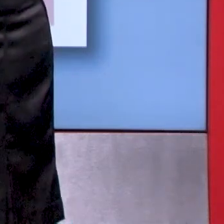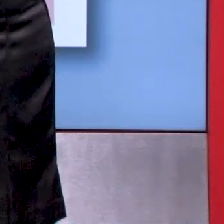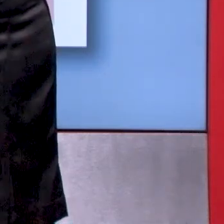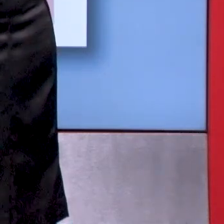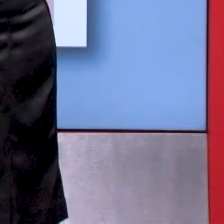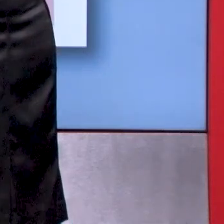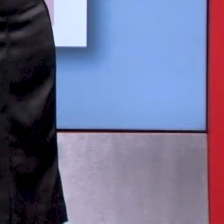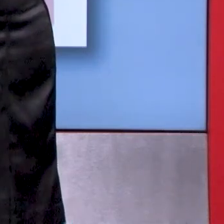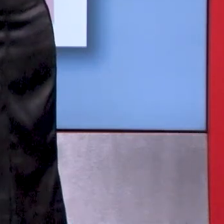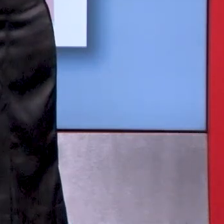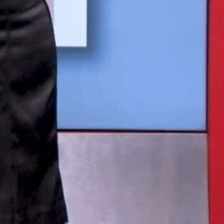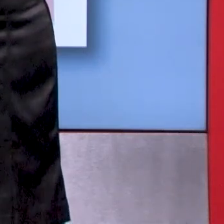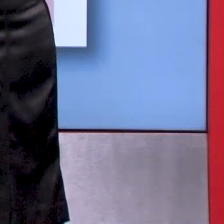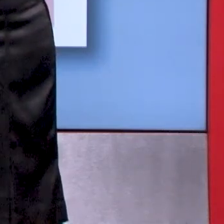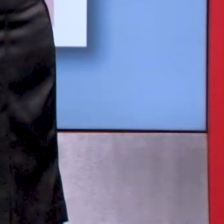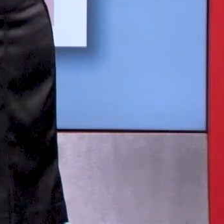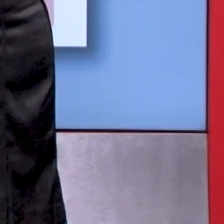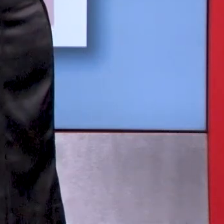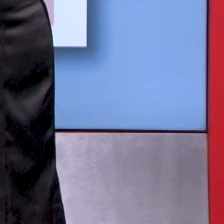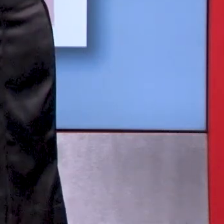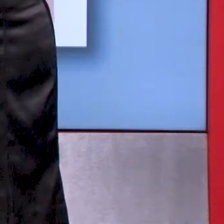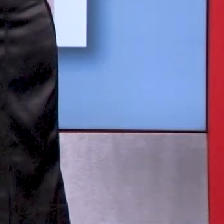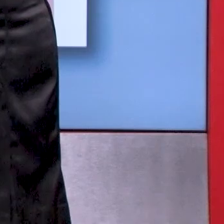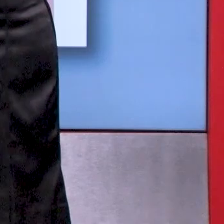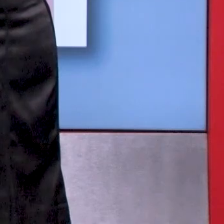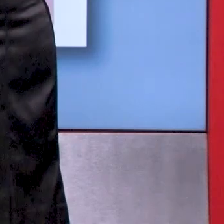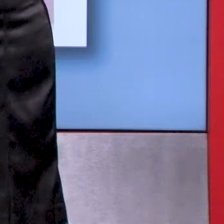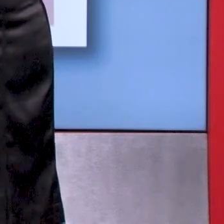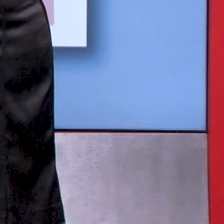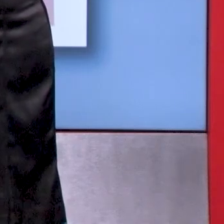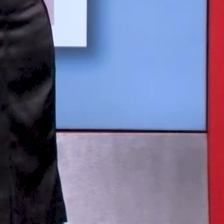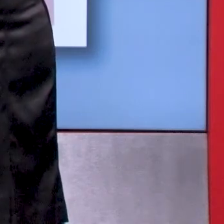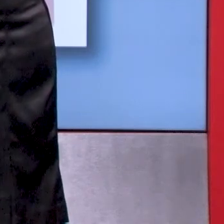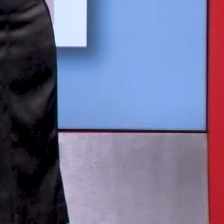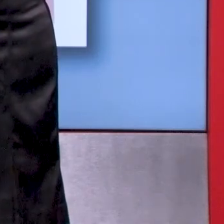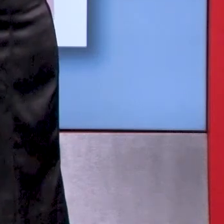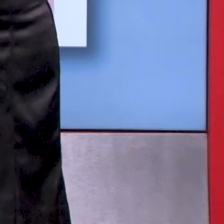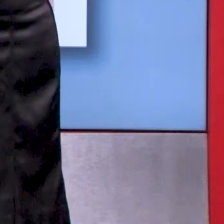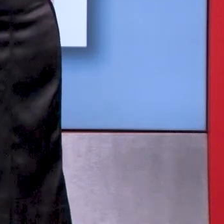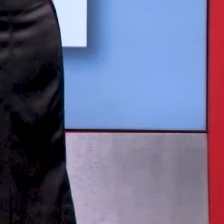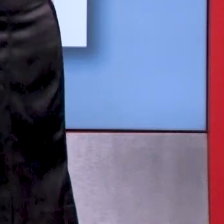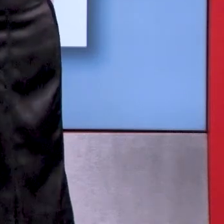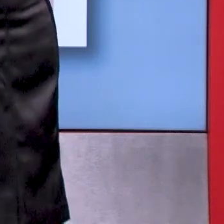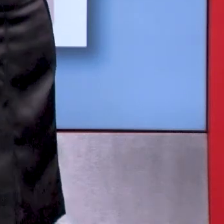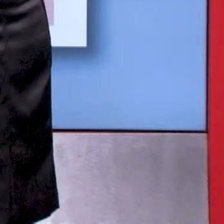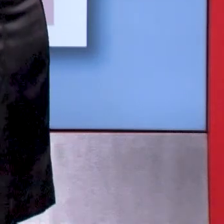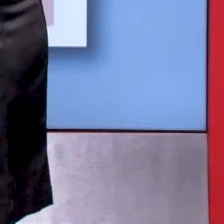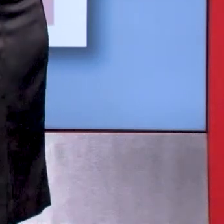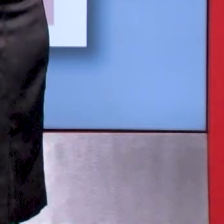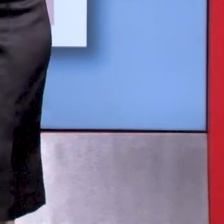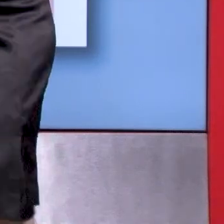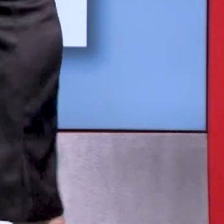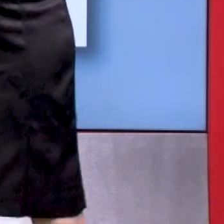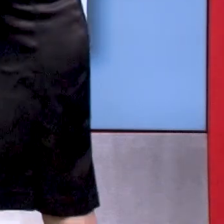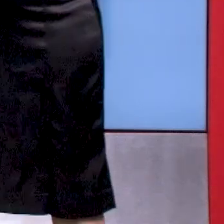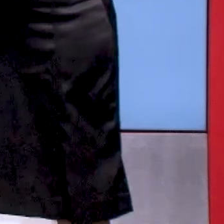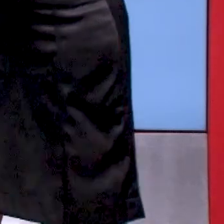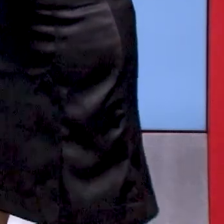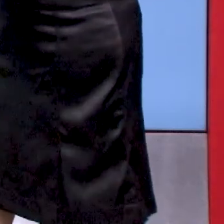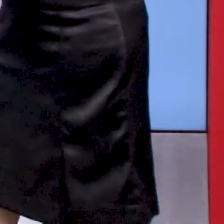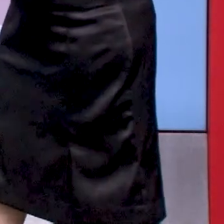farei primeiro? Primeiramente, vamos ao site da Igreja Cristã Maranata.